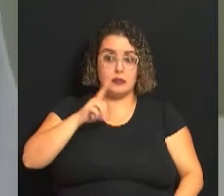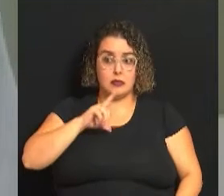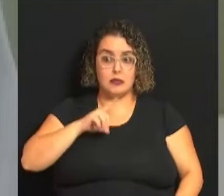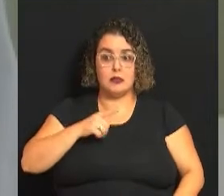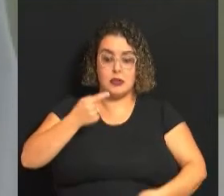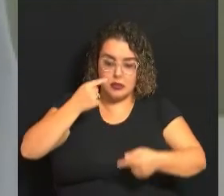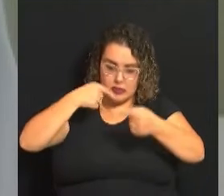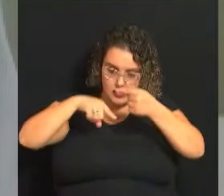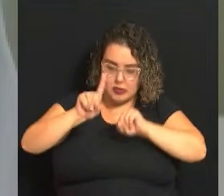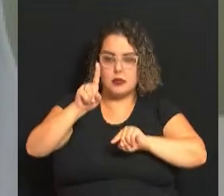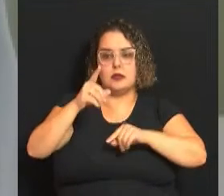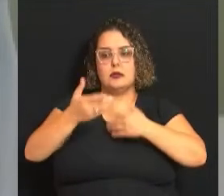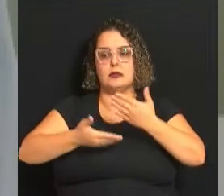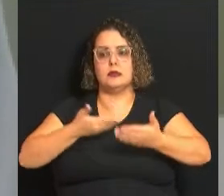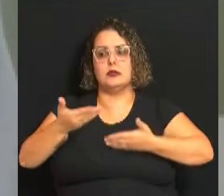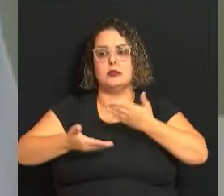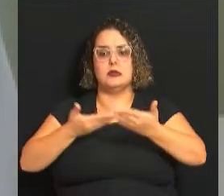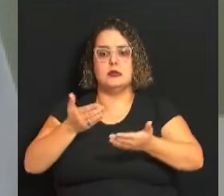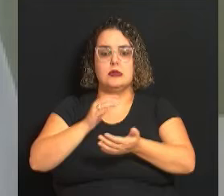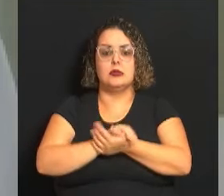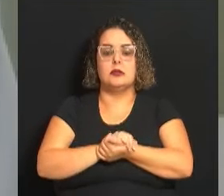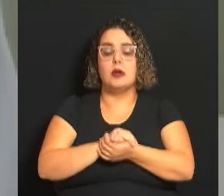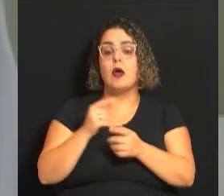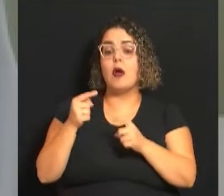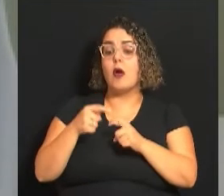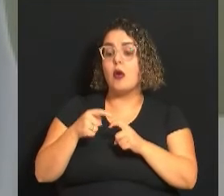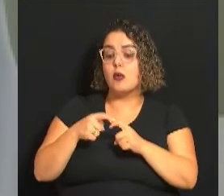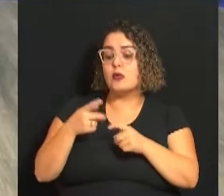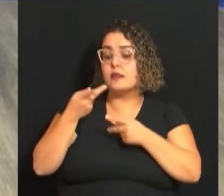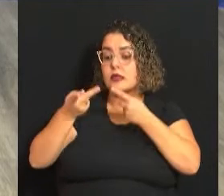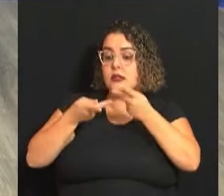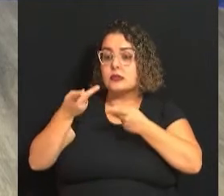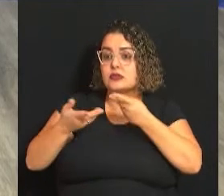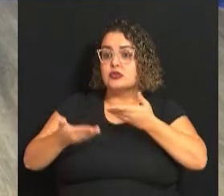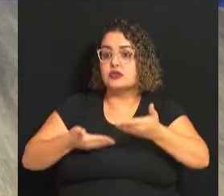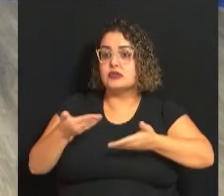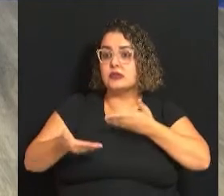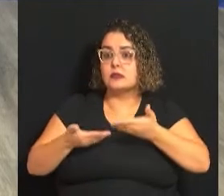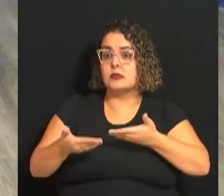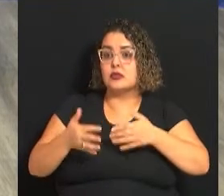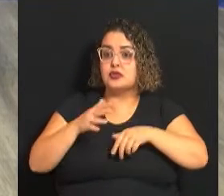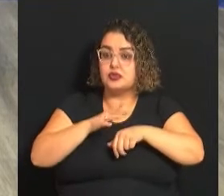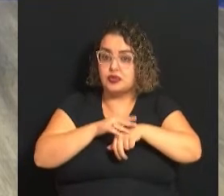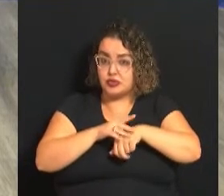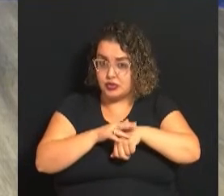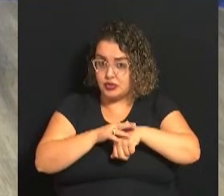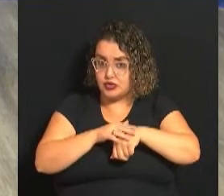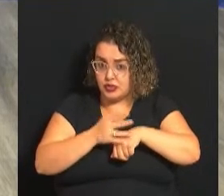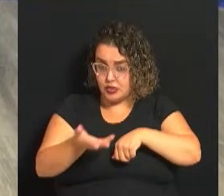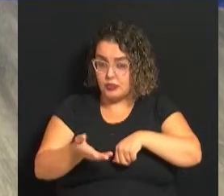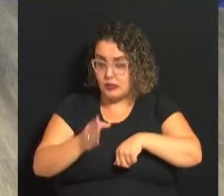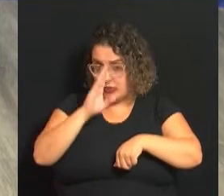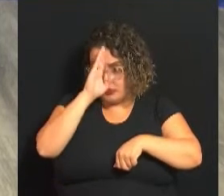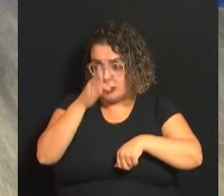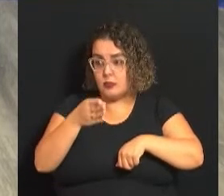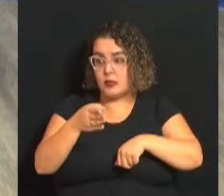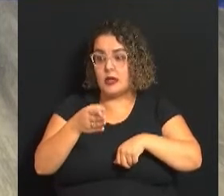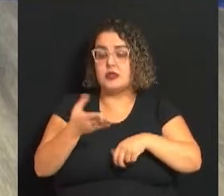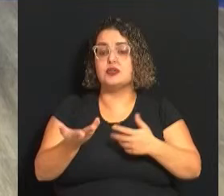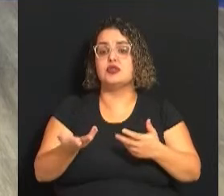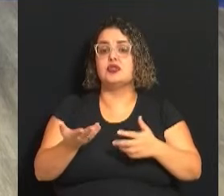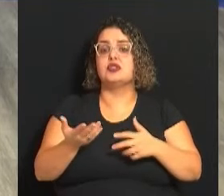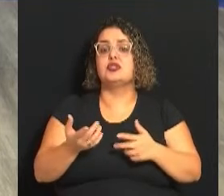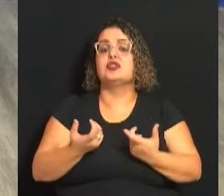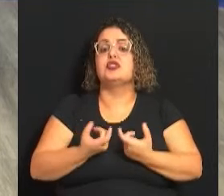sucesso nesse tratamento. Doutor, quando a gente fala de tratamento de alguma doença, principalmente aí de câncer, o que o senhor percebe